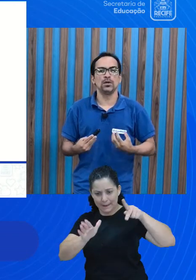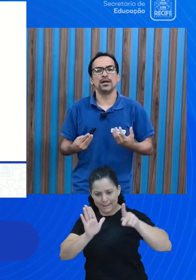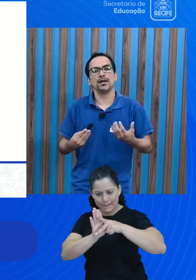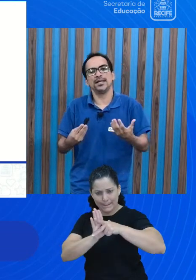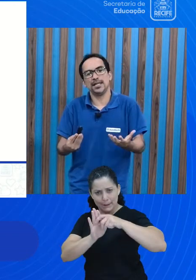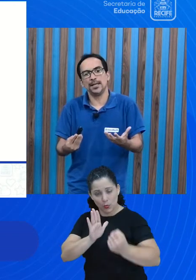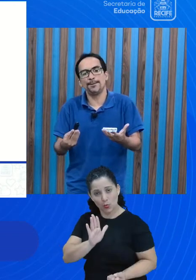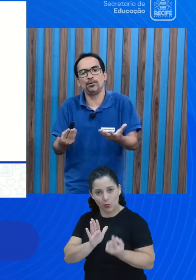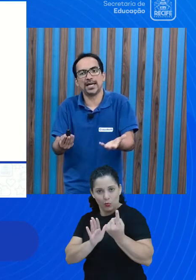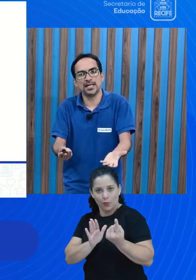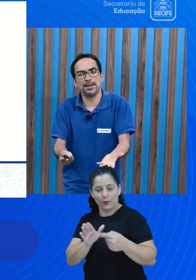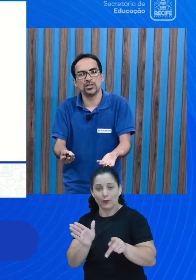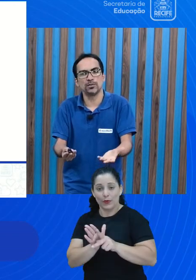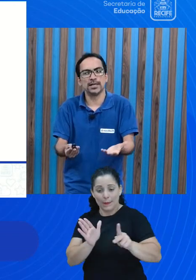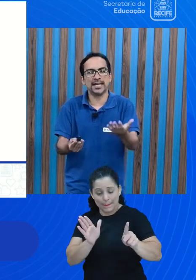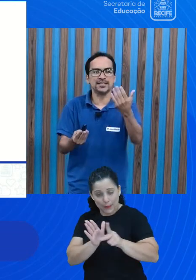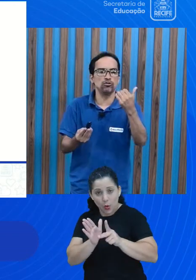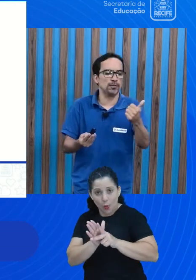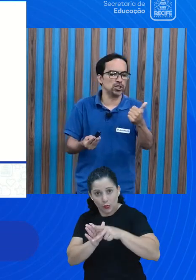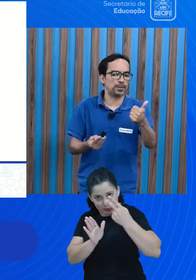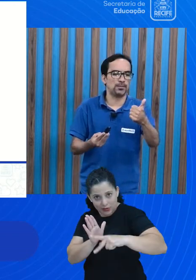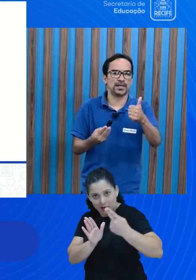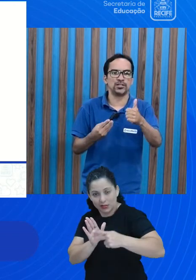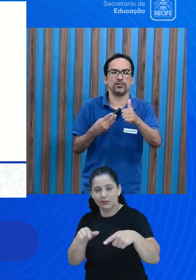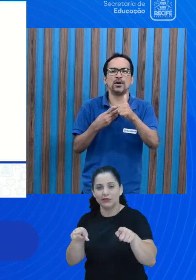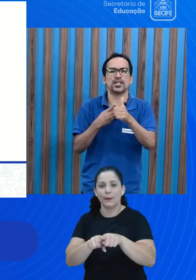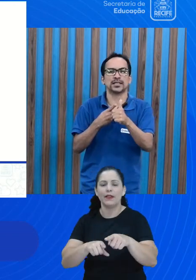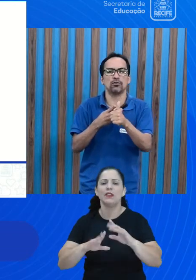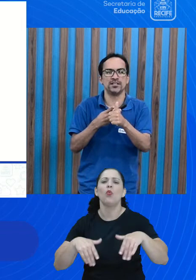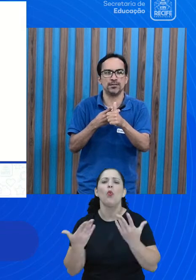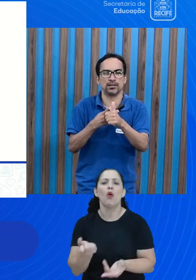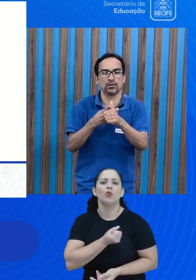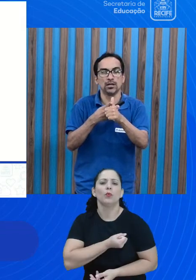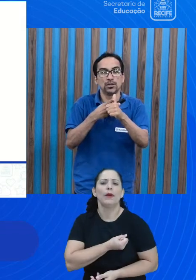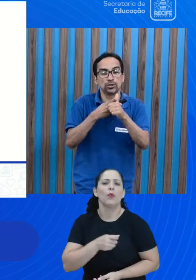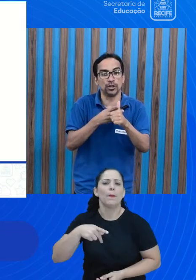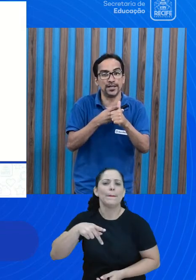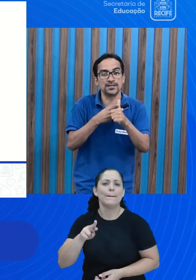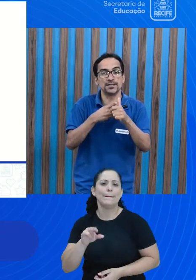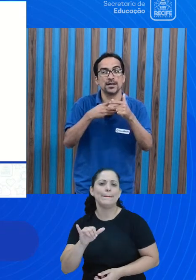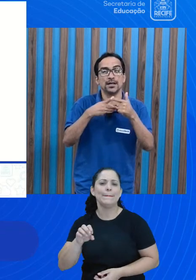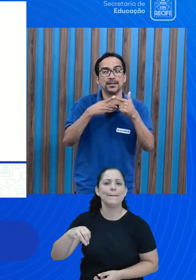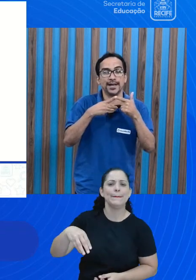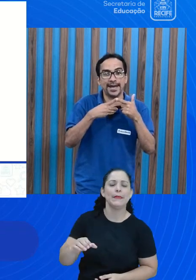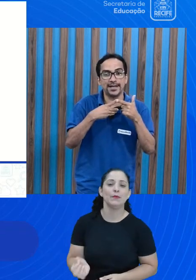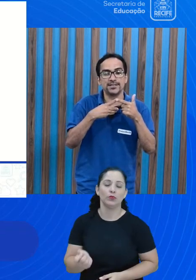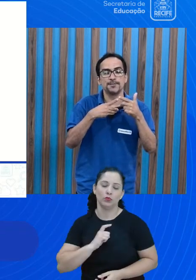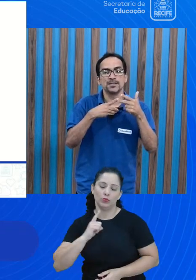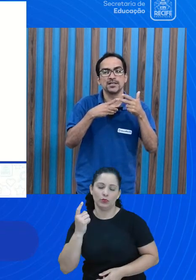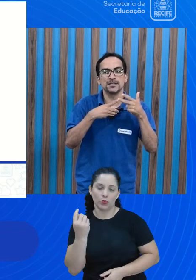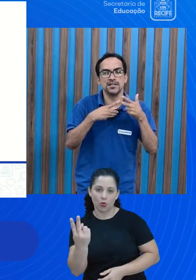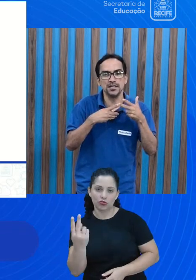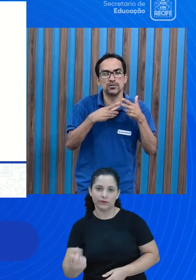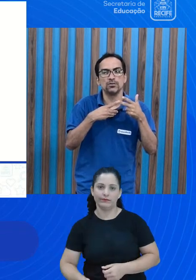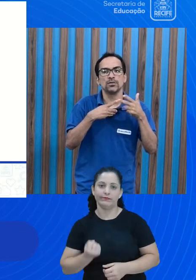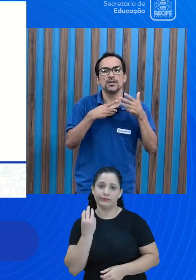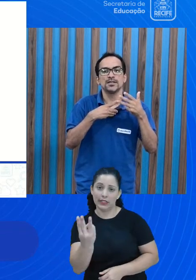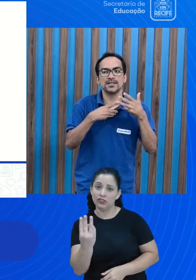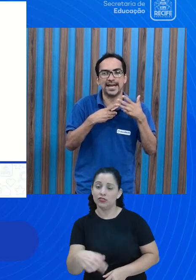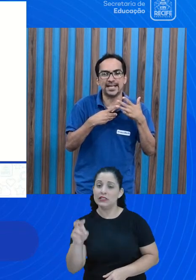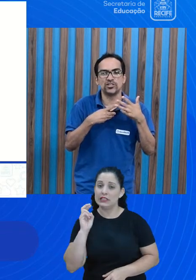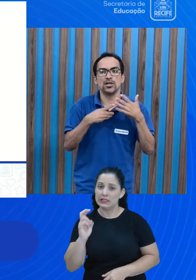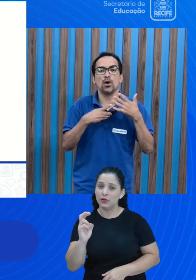um e por ele mesmo. Quem são os números primos, Ricardinho? Vamos esgatar o conhecimento. 2, 3, 5,